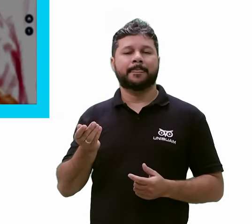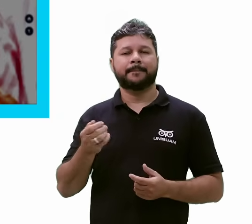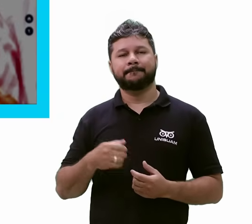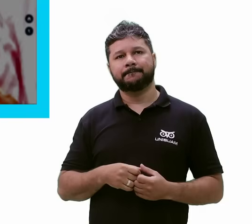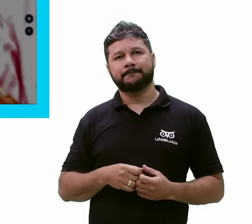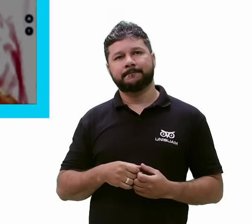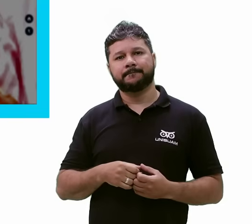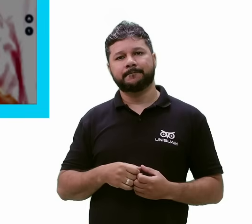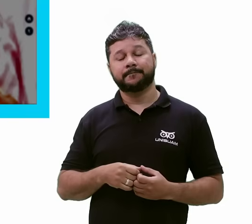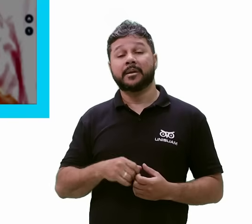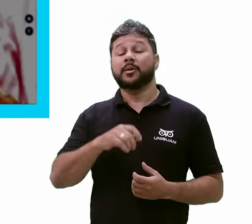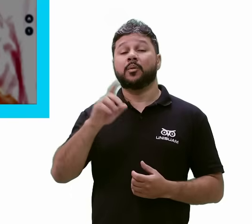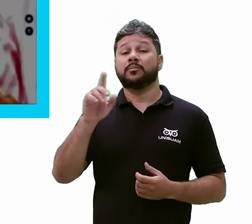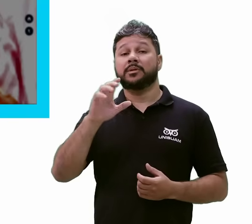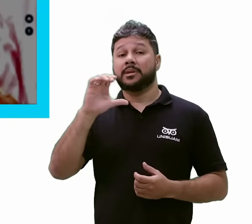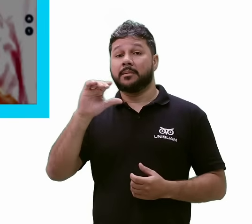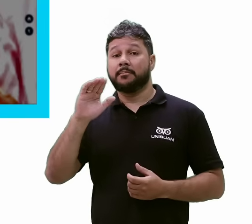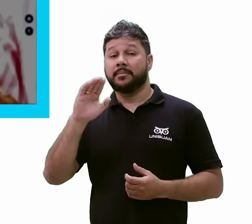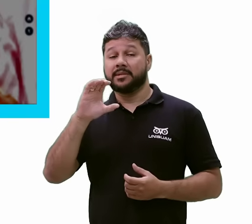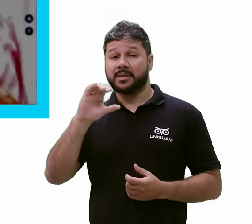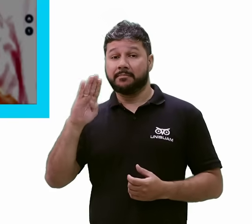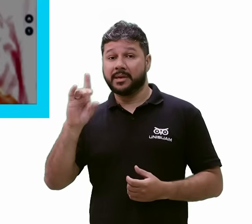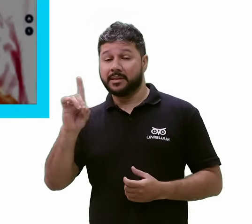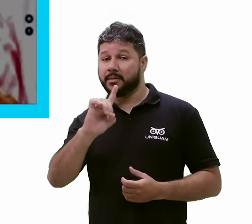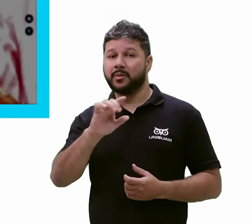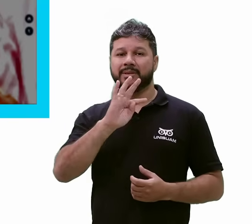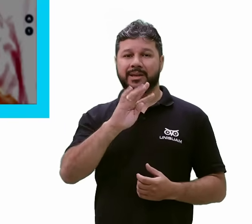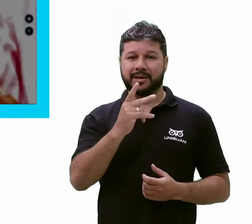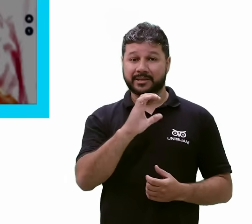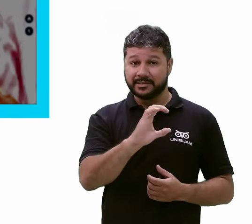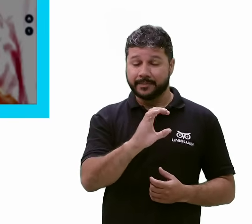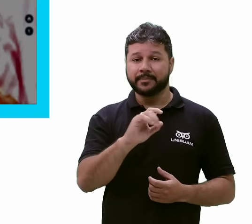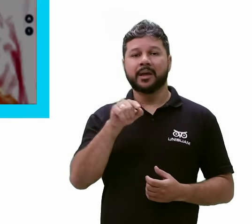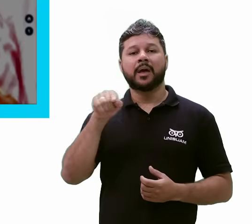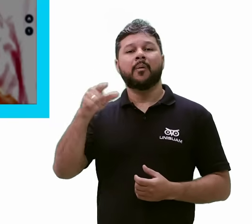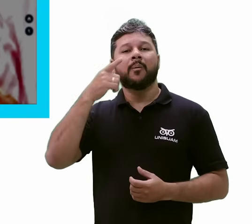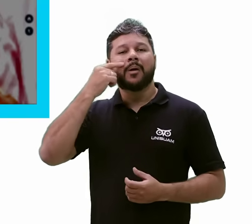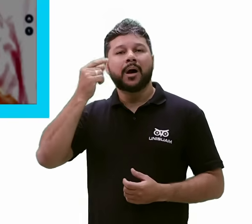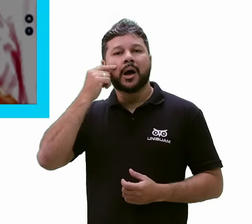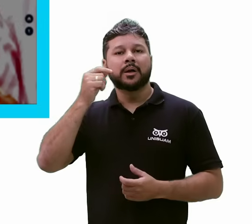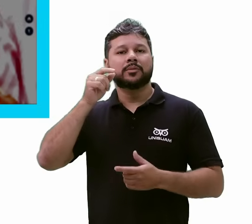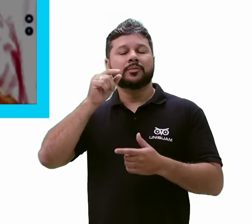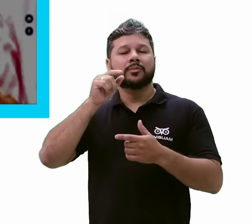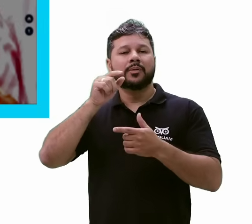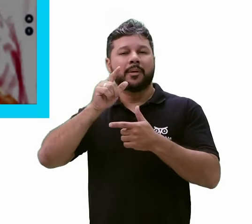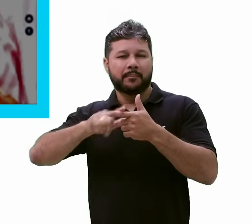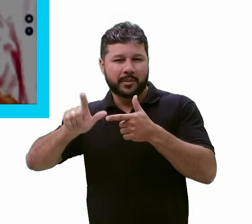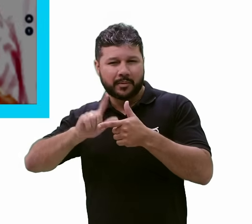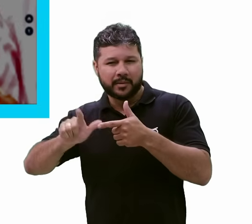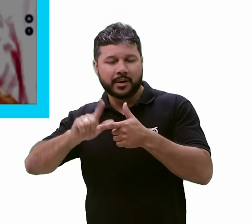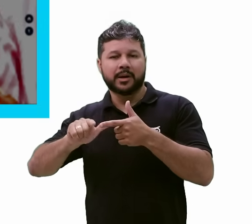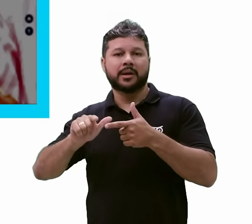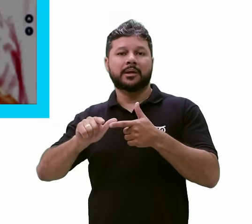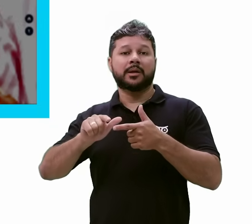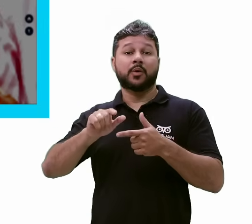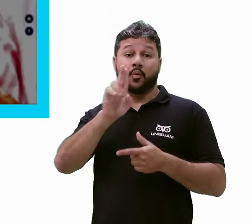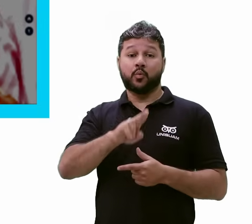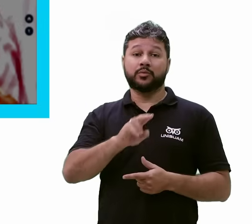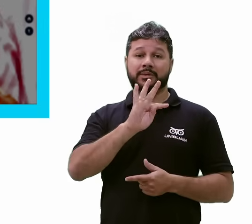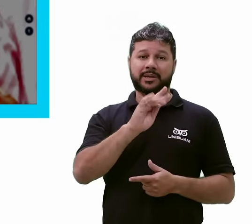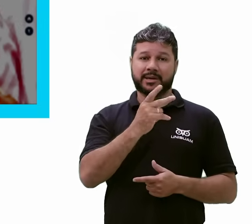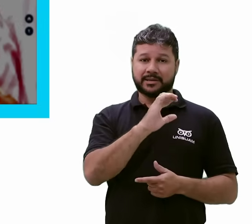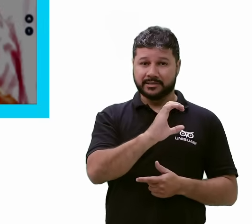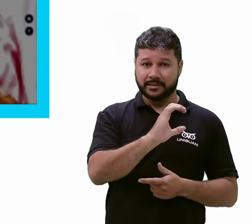muita CBD não, de THC, tá? O gato dificilmente ele vai ter problemas assim com o uso de